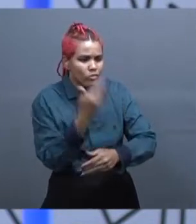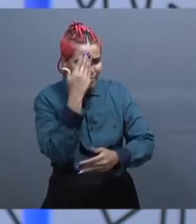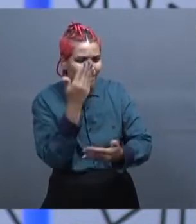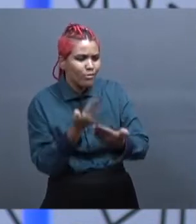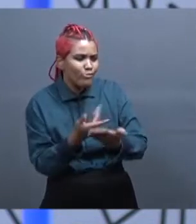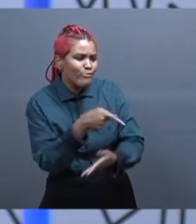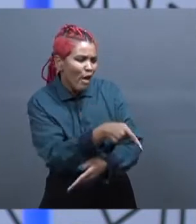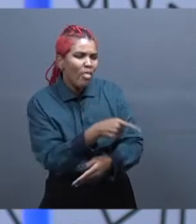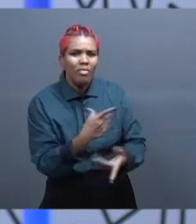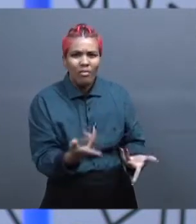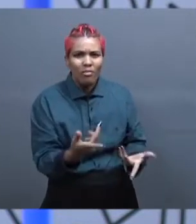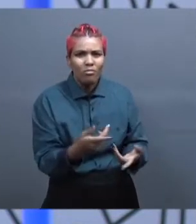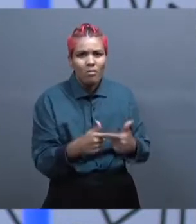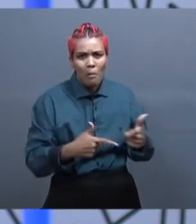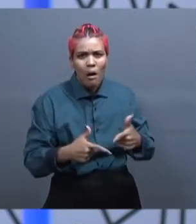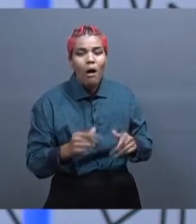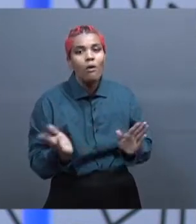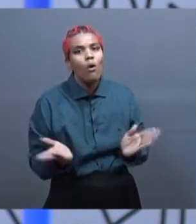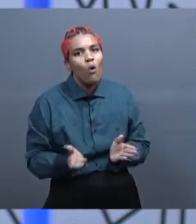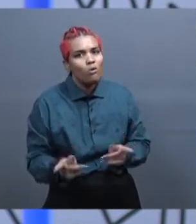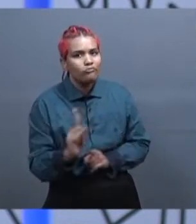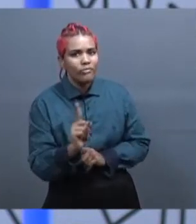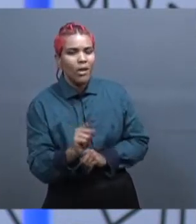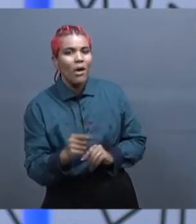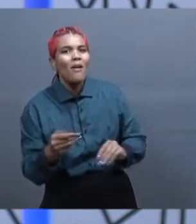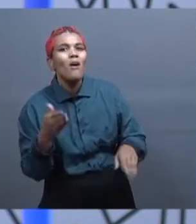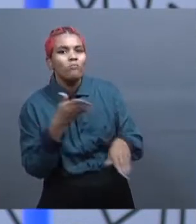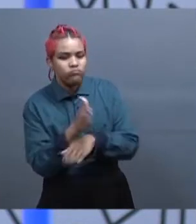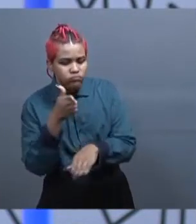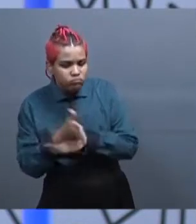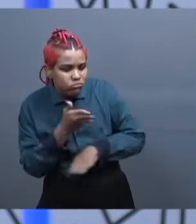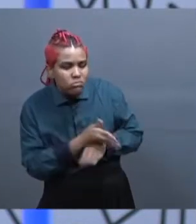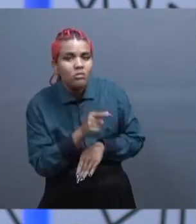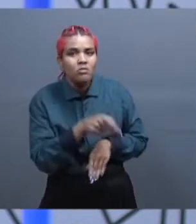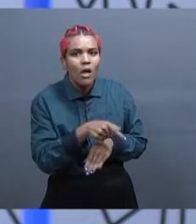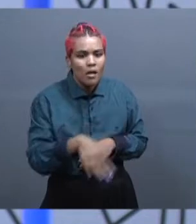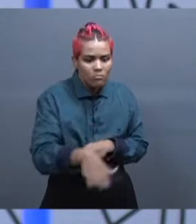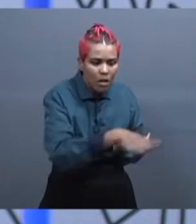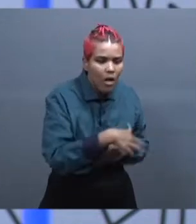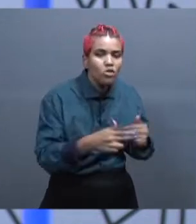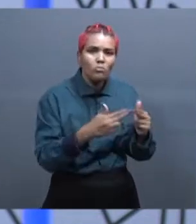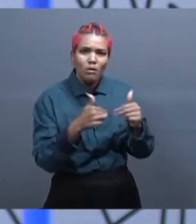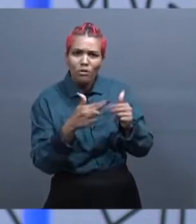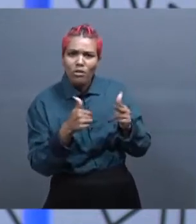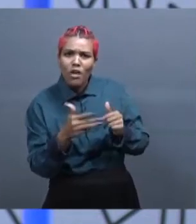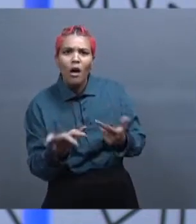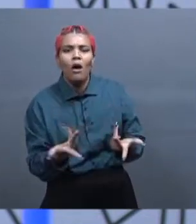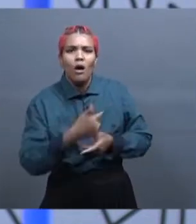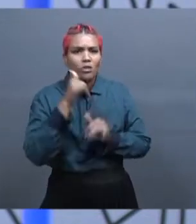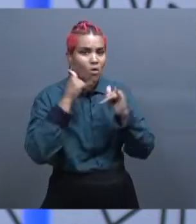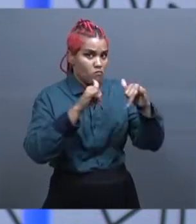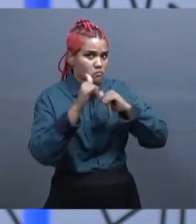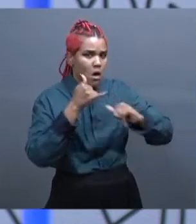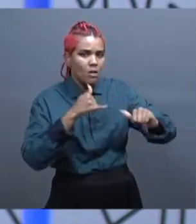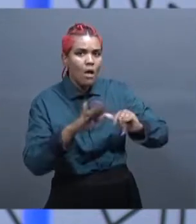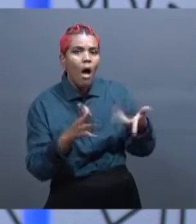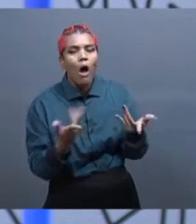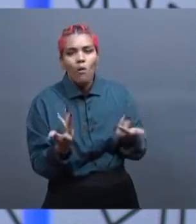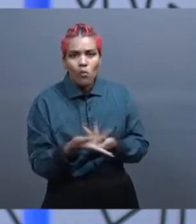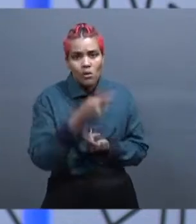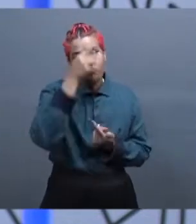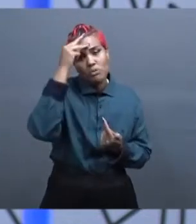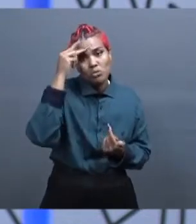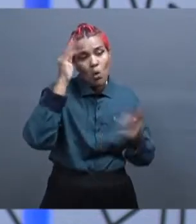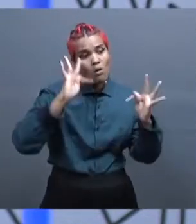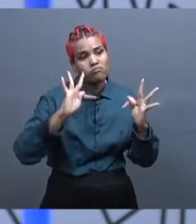faziam né hoje não hoje as pessoas têm mais acesso a material de qualidade informação e as pessoas de um modo geral